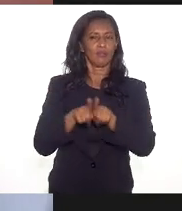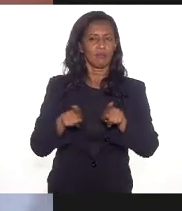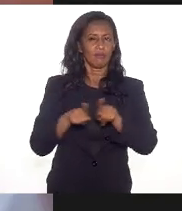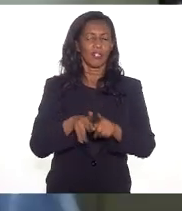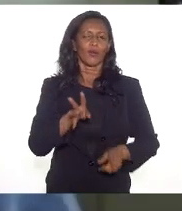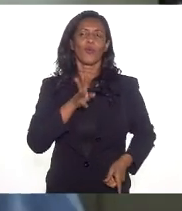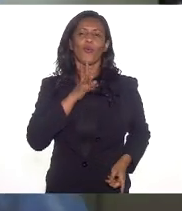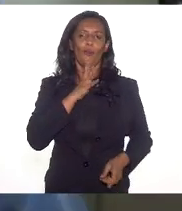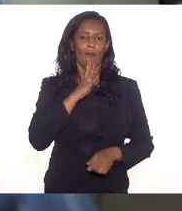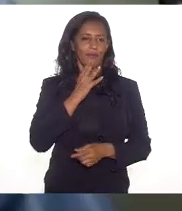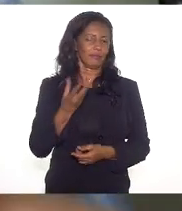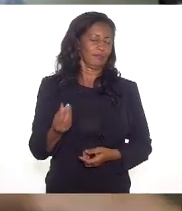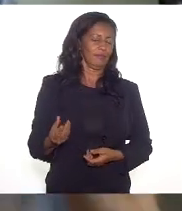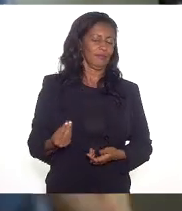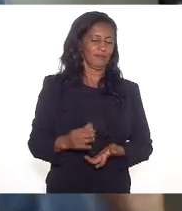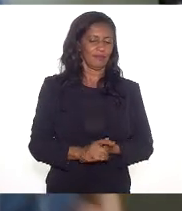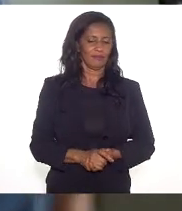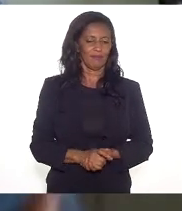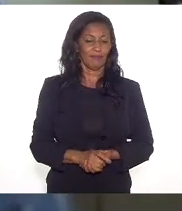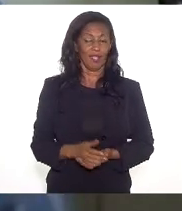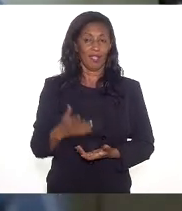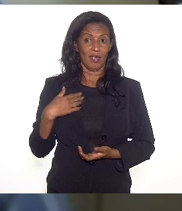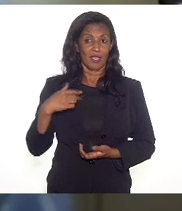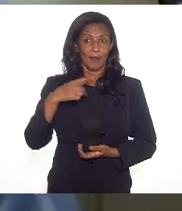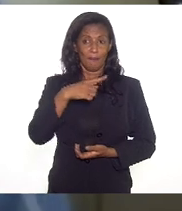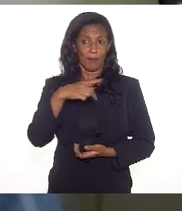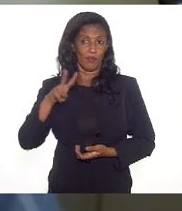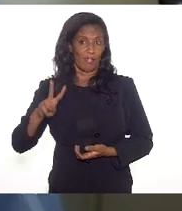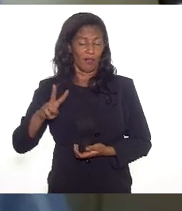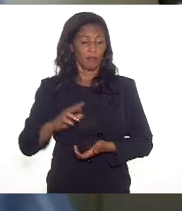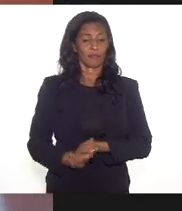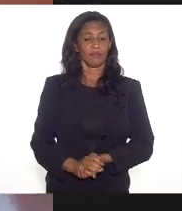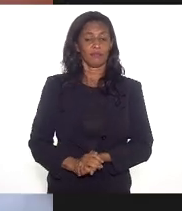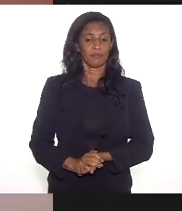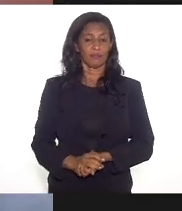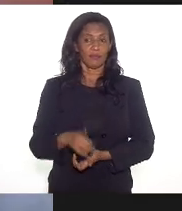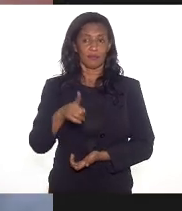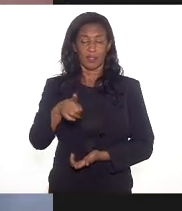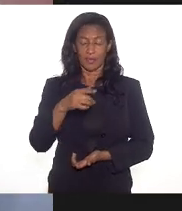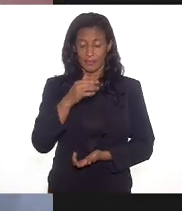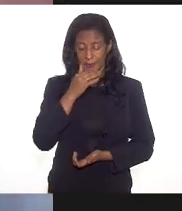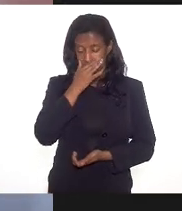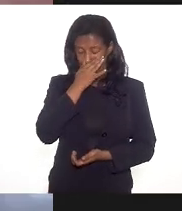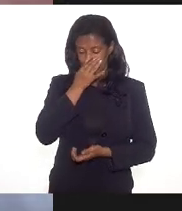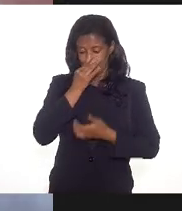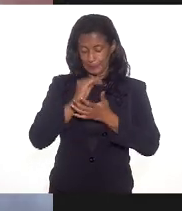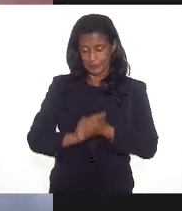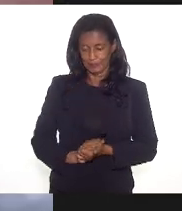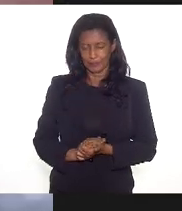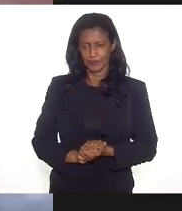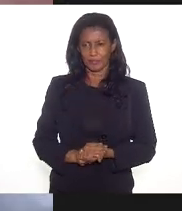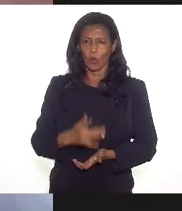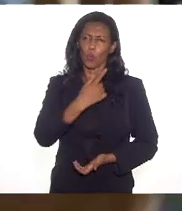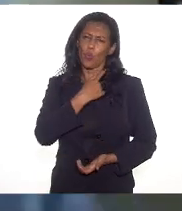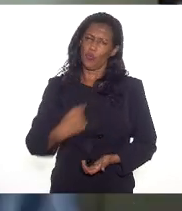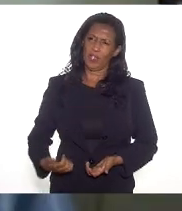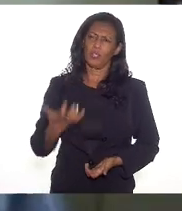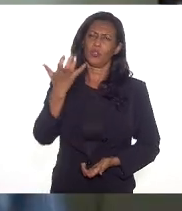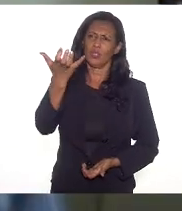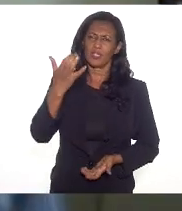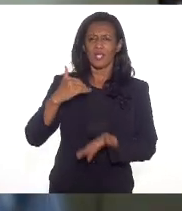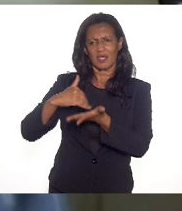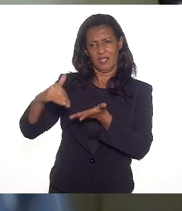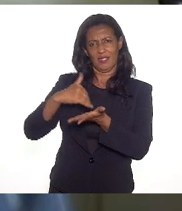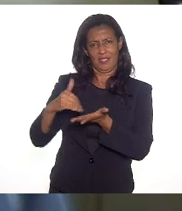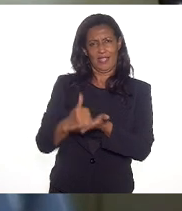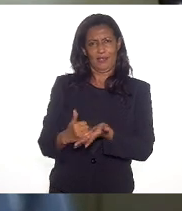conheço muito. E eu usei esse provérbio exatamente para dizer, governador, o senhor quer nomear secretário? Faça no Diário